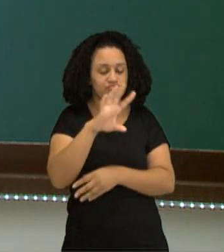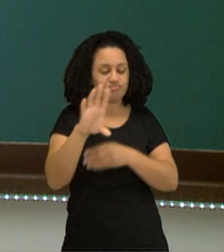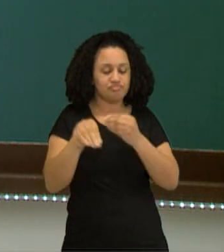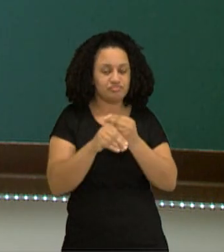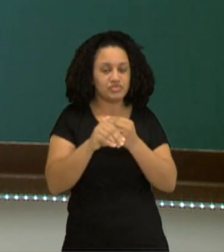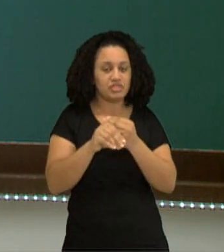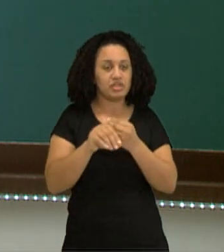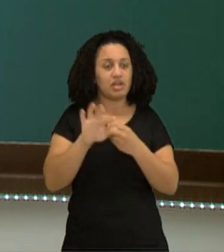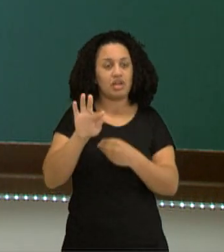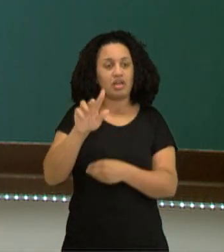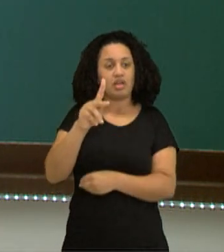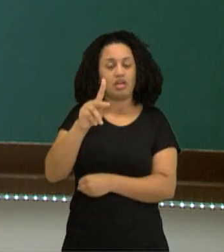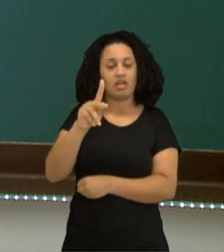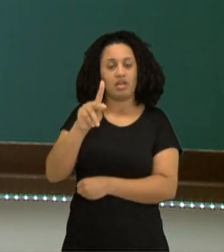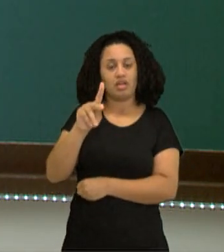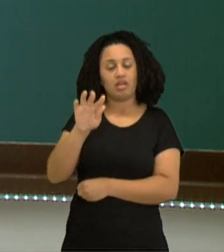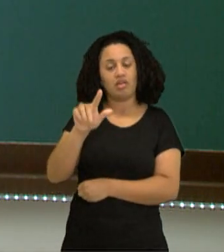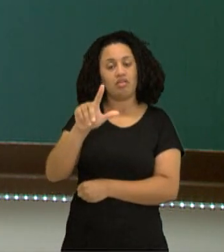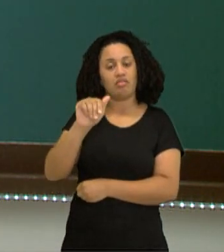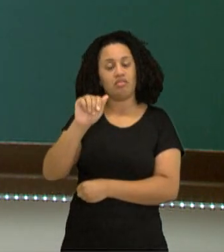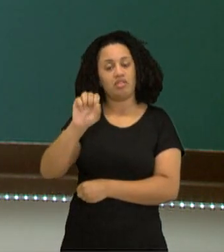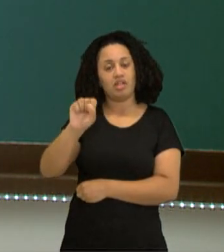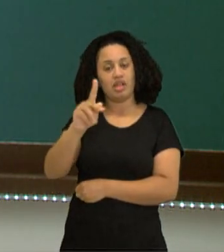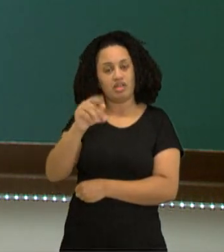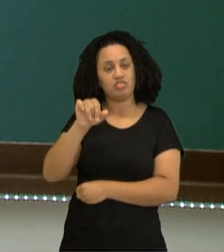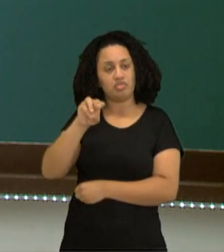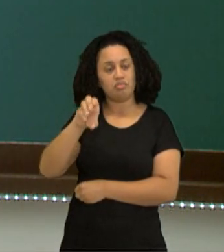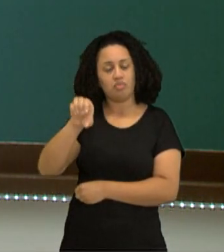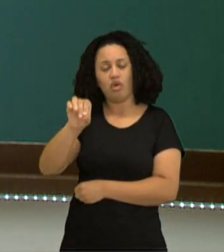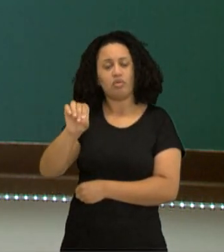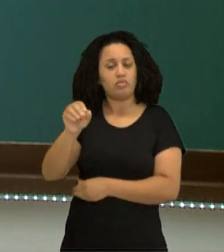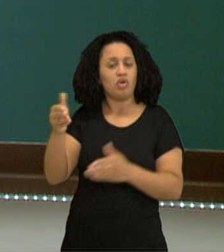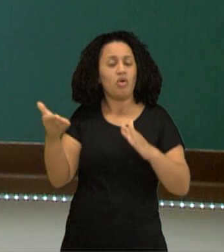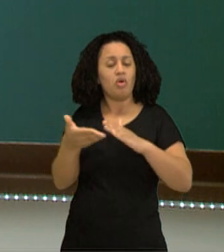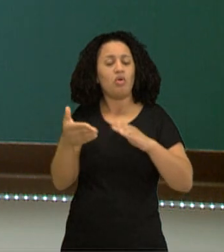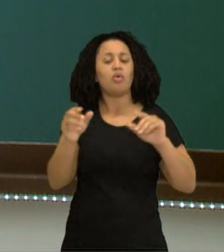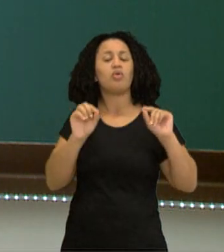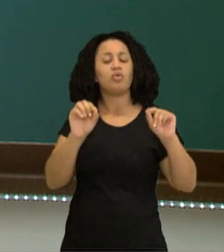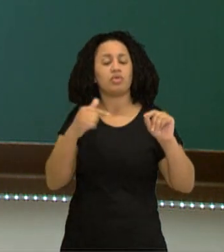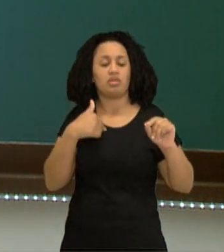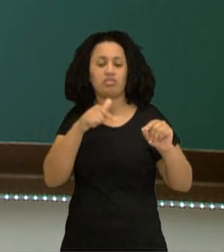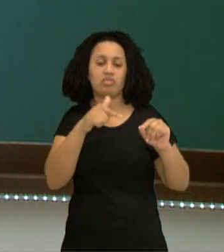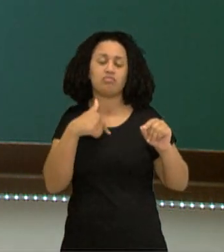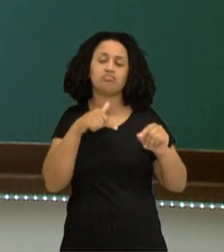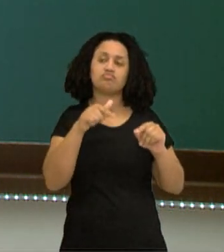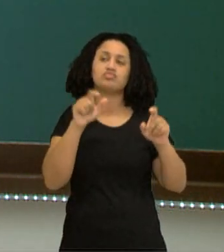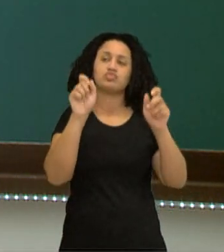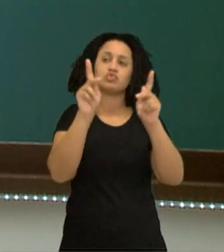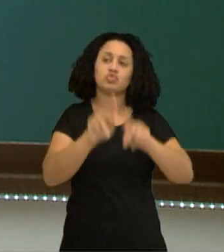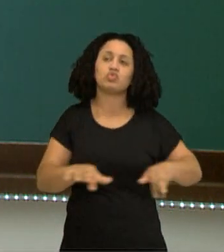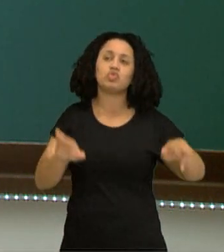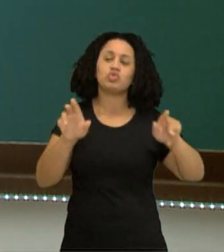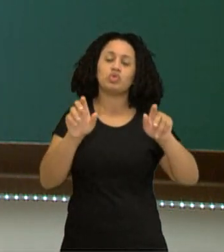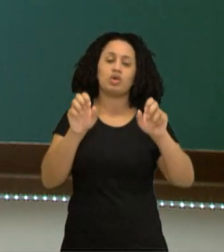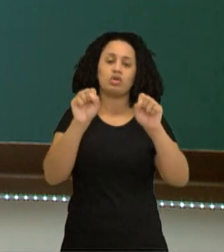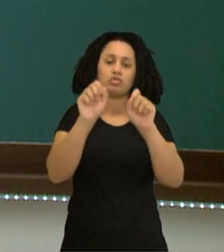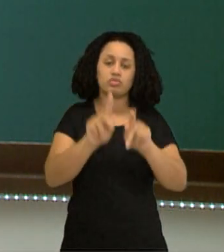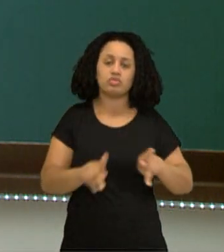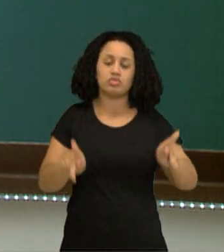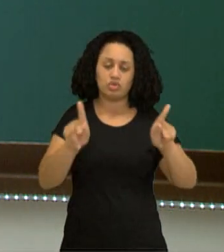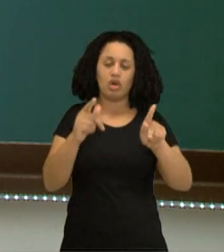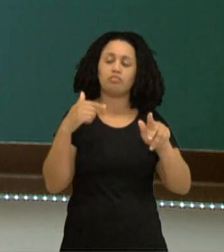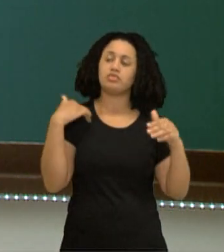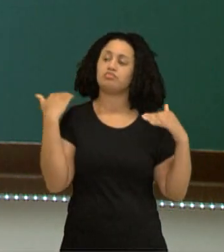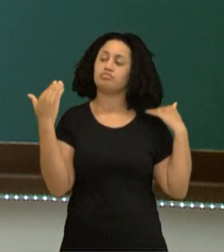que flash mob, hoje, na contemporaneidade, é aquilo que de repente você está lá num shopping, passeando, fazendo